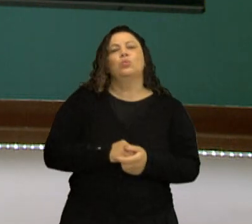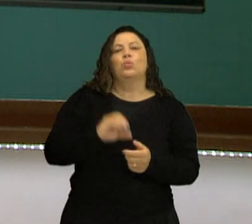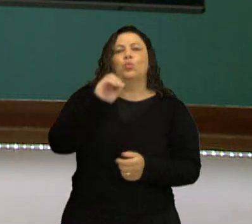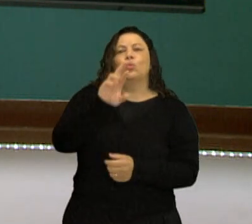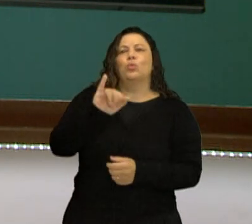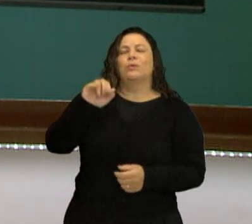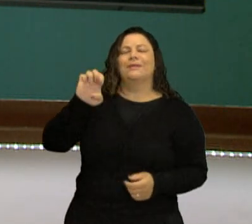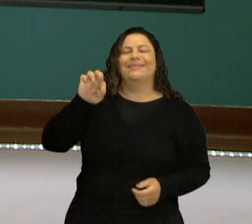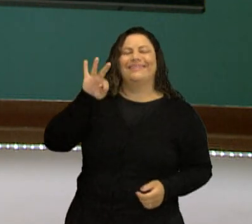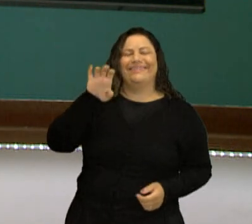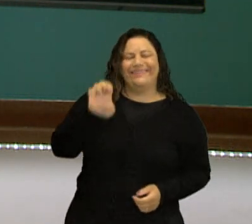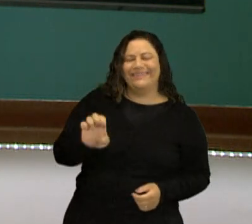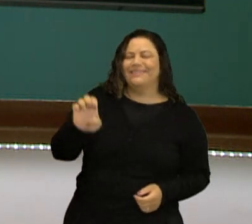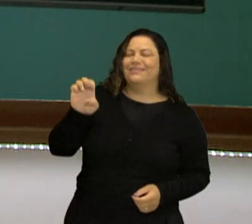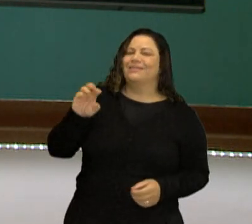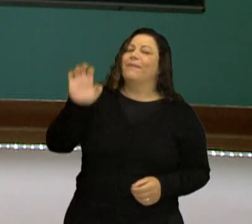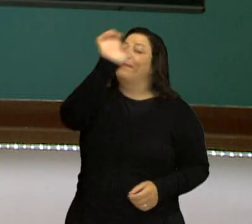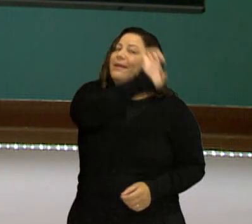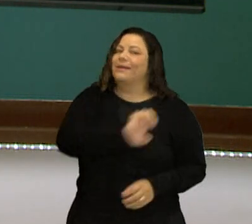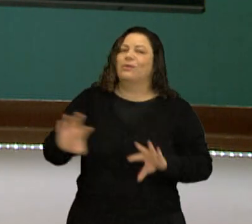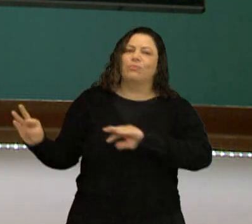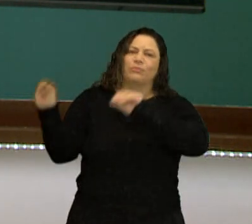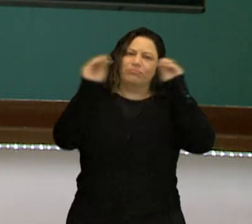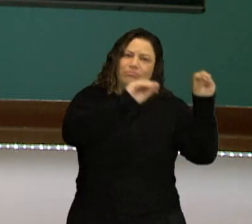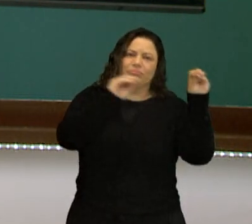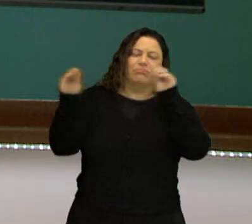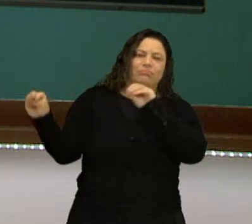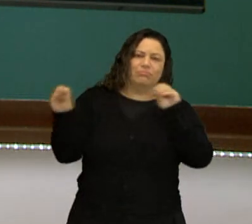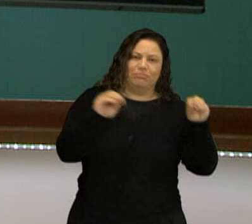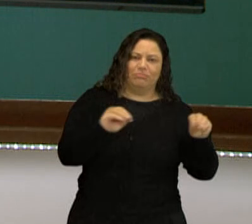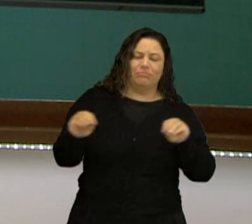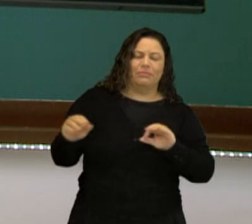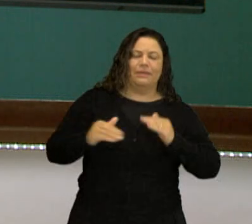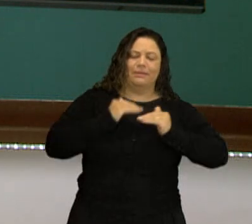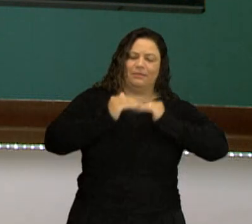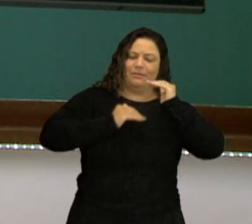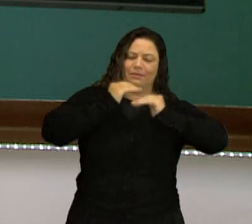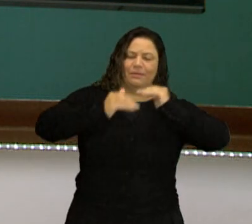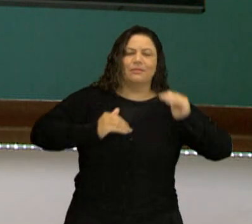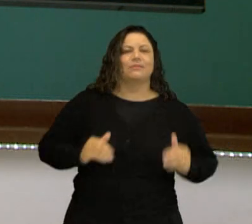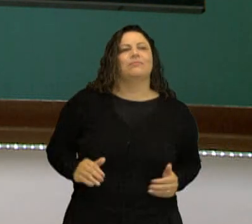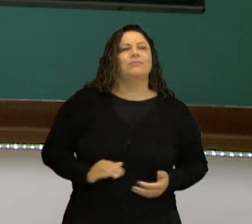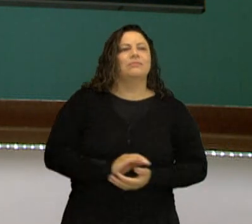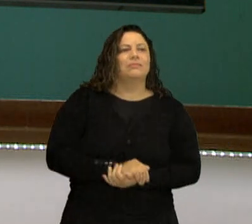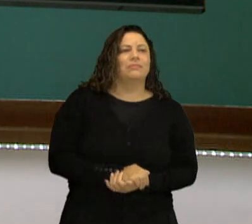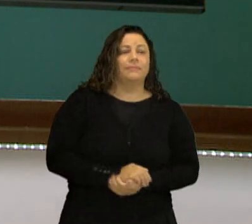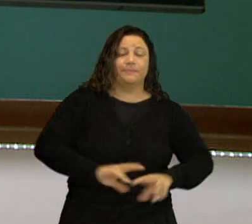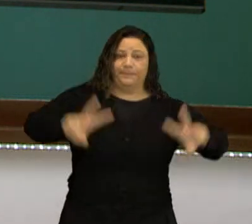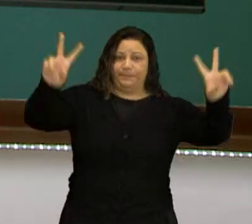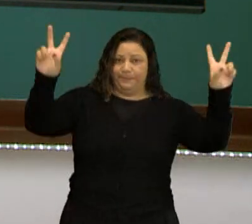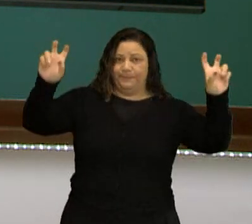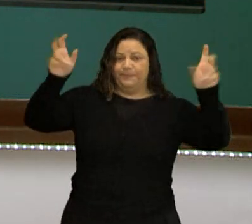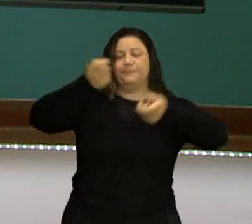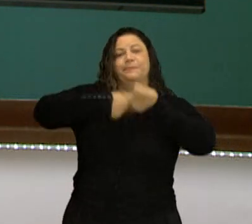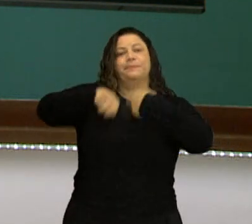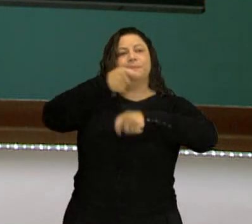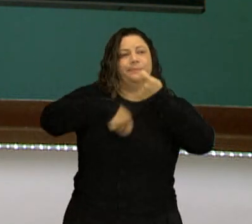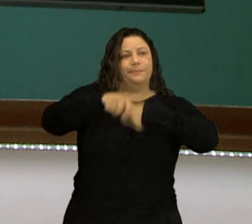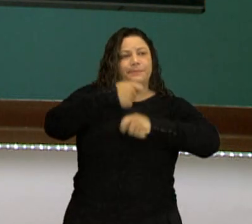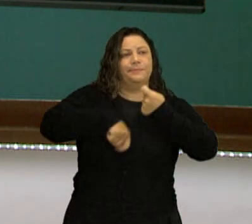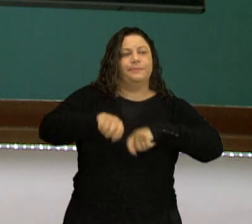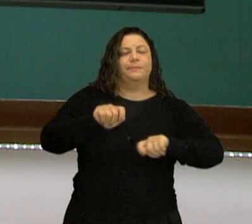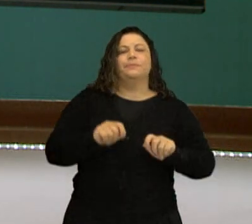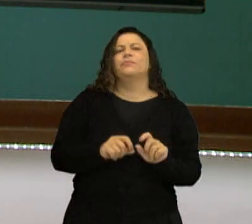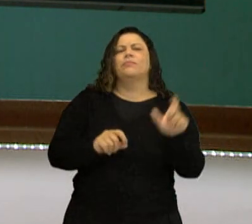e estabelecia esse contato e esse desenvolvimento. Aqui a gente fala sobre a economia, e eu trago uma